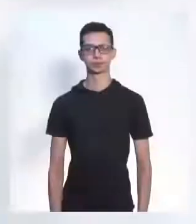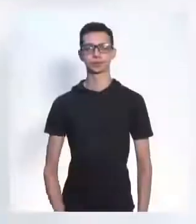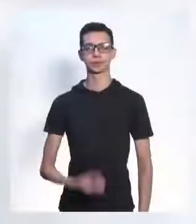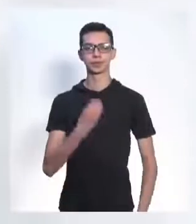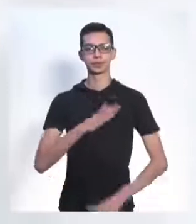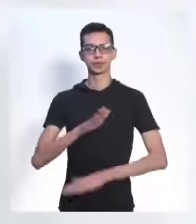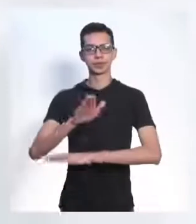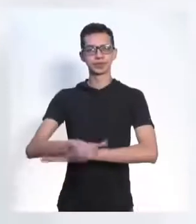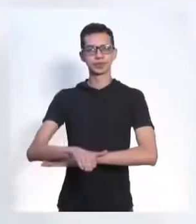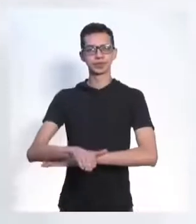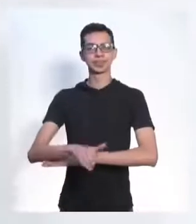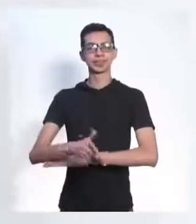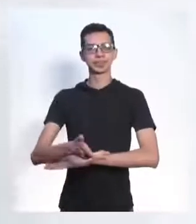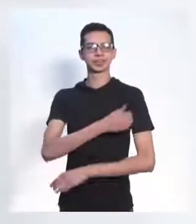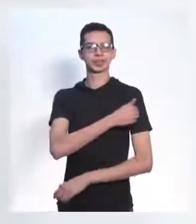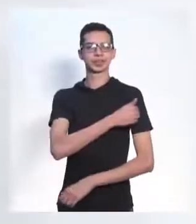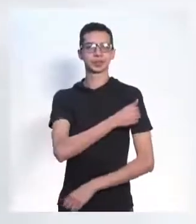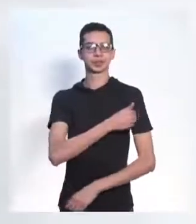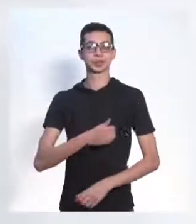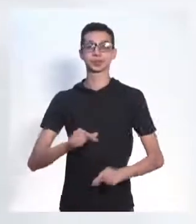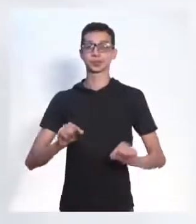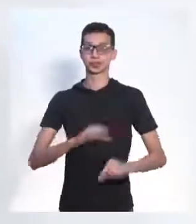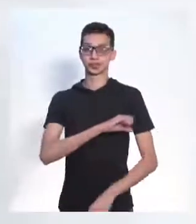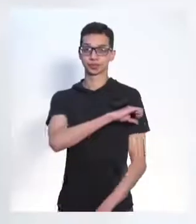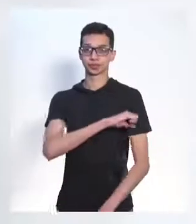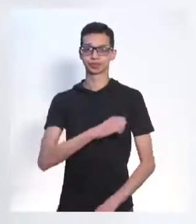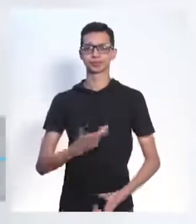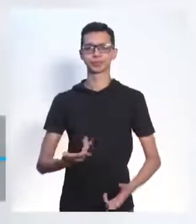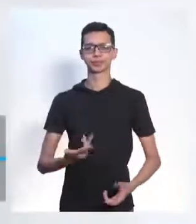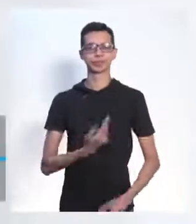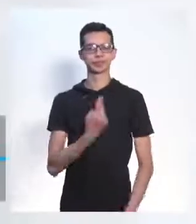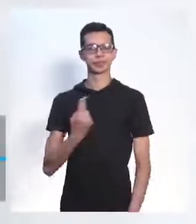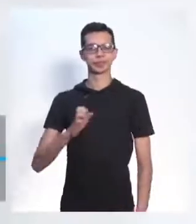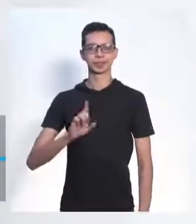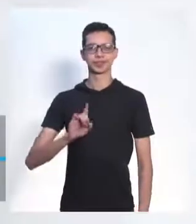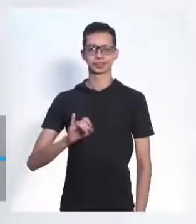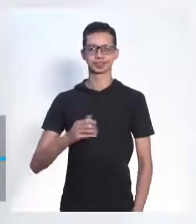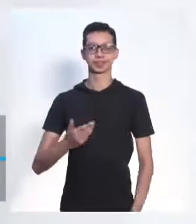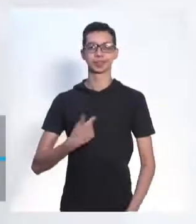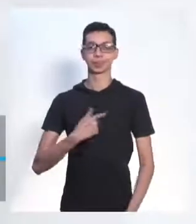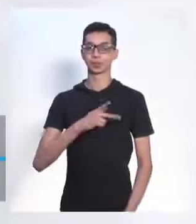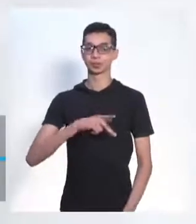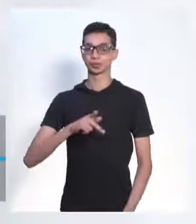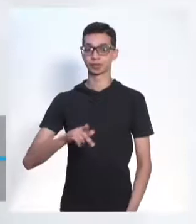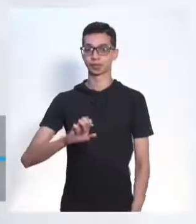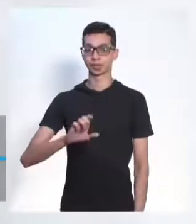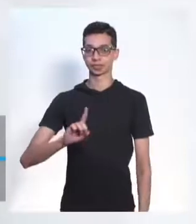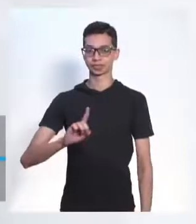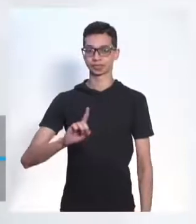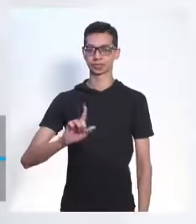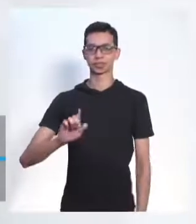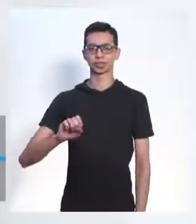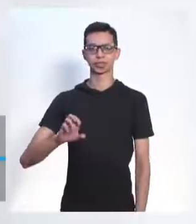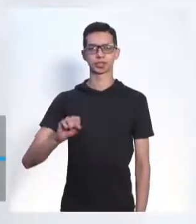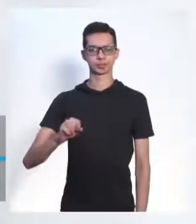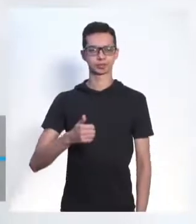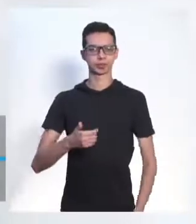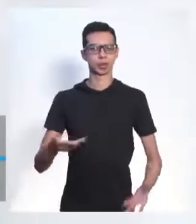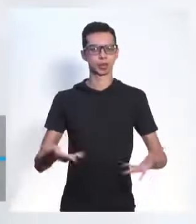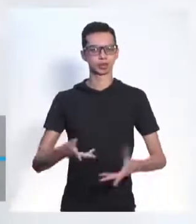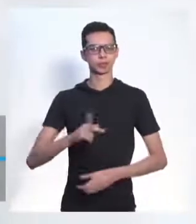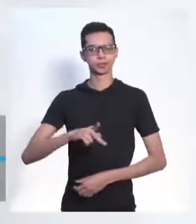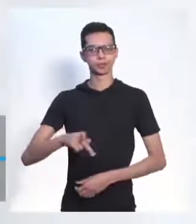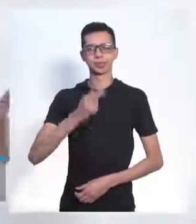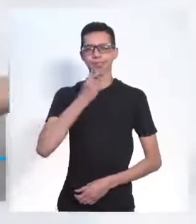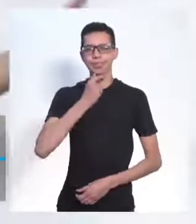Boa tarde, alunos do nono ano. Good afternoon, students of the ninth grade. I'm Ed, professor Ed. I'll be your English teacher today. Serei professor de inglês de vocês hoje. With